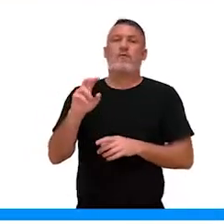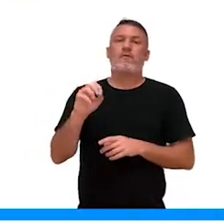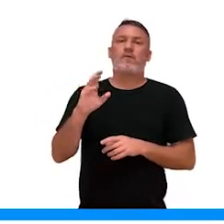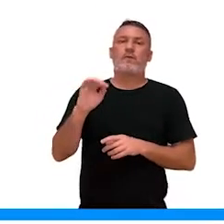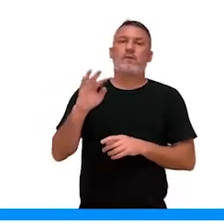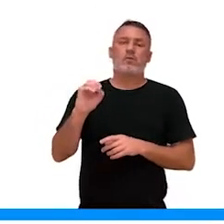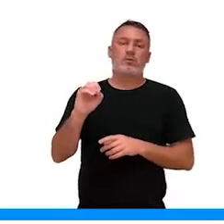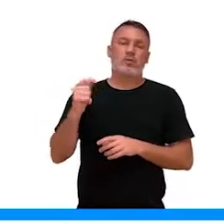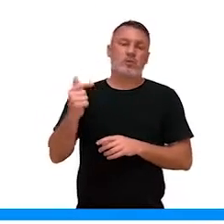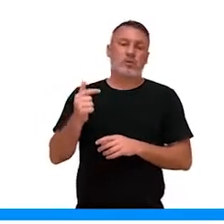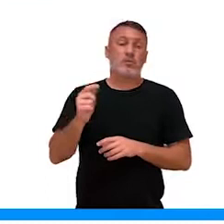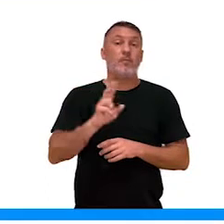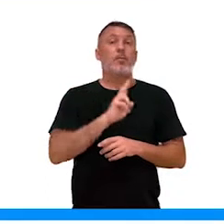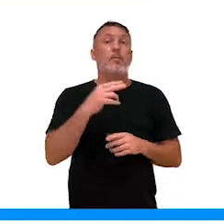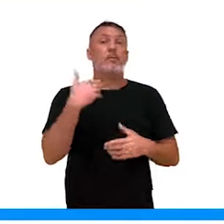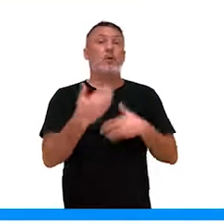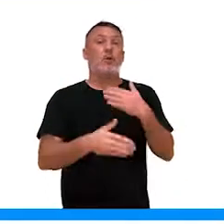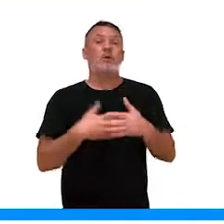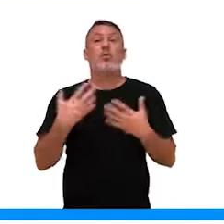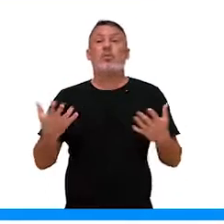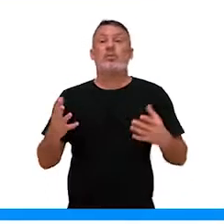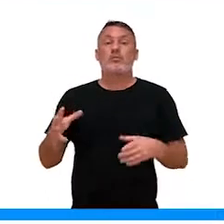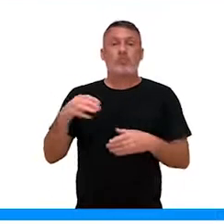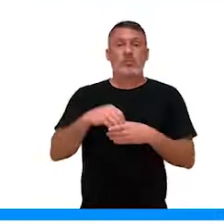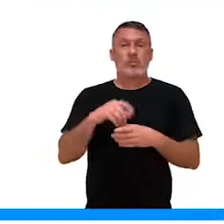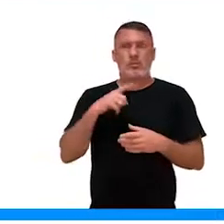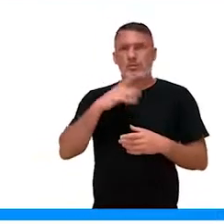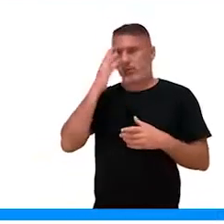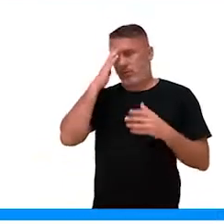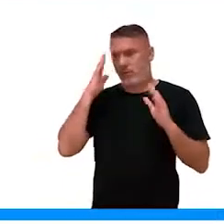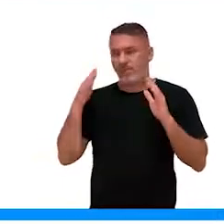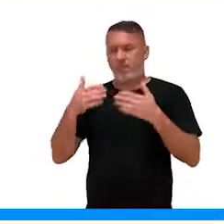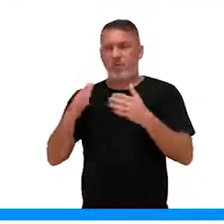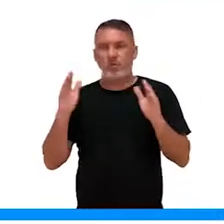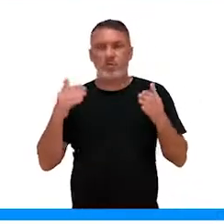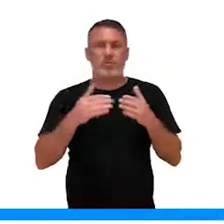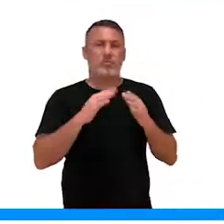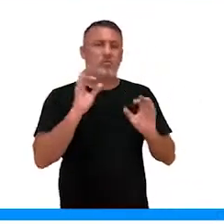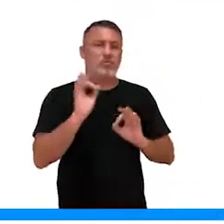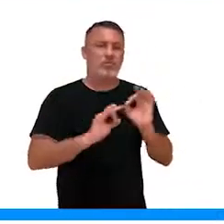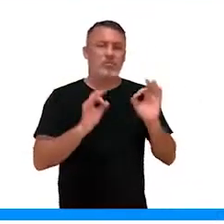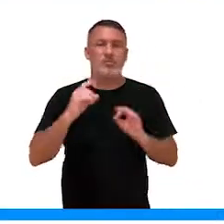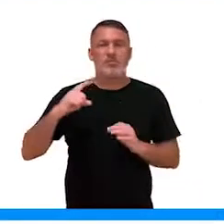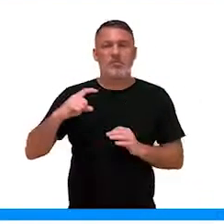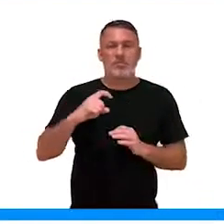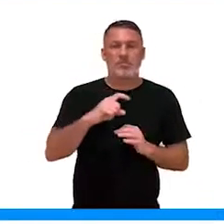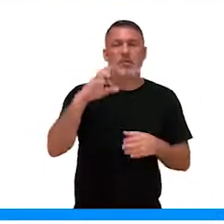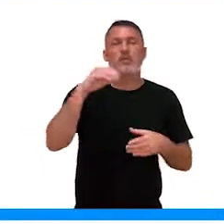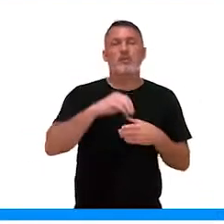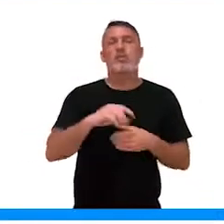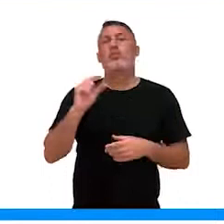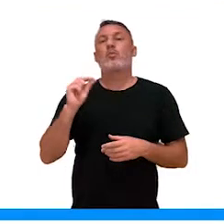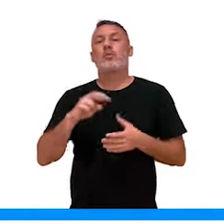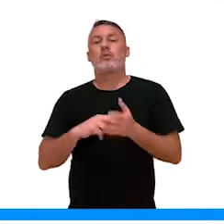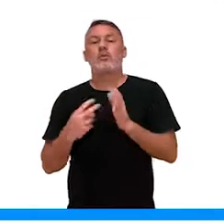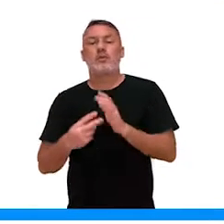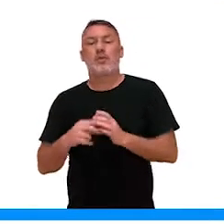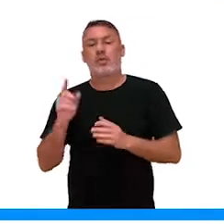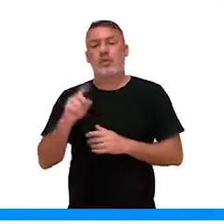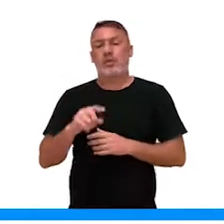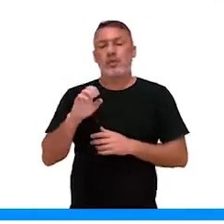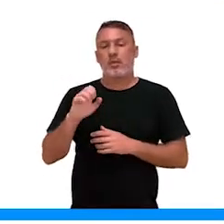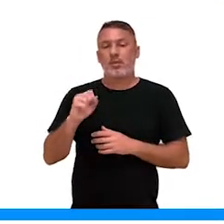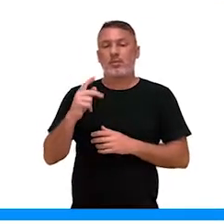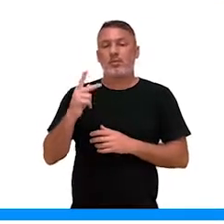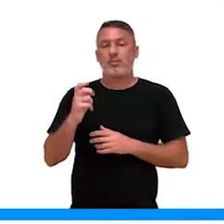ovócito secundário feminino. O nome desse processo, no qual ele se especializa para formar um espermatozoide, a